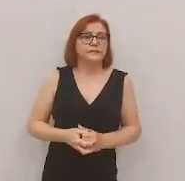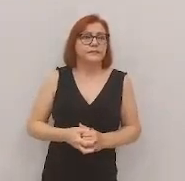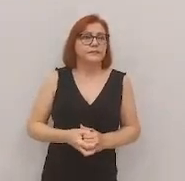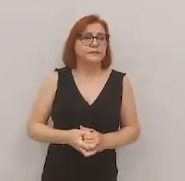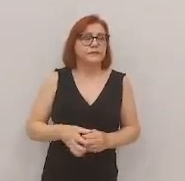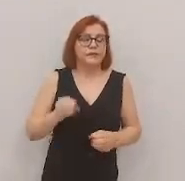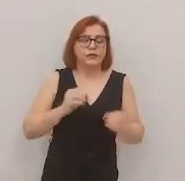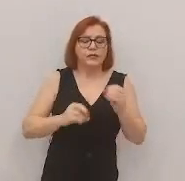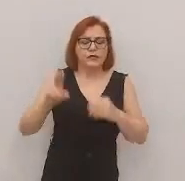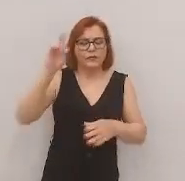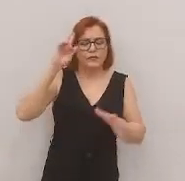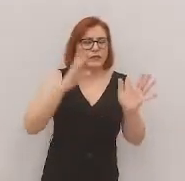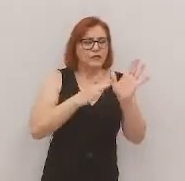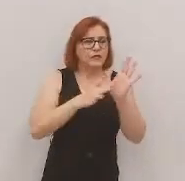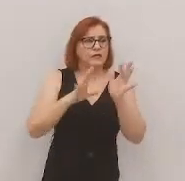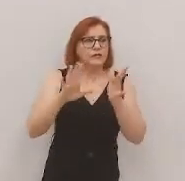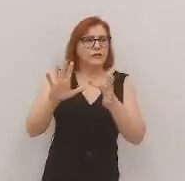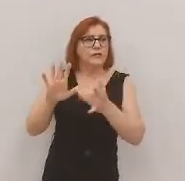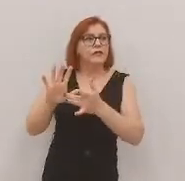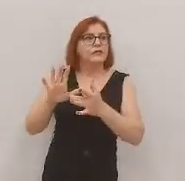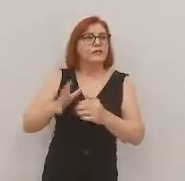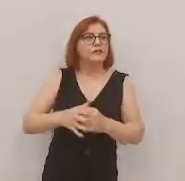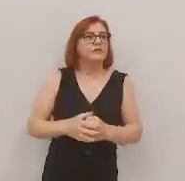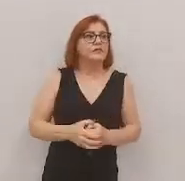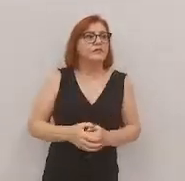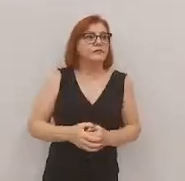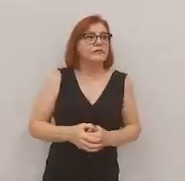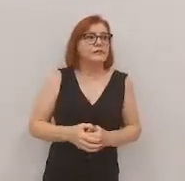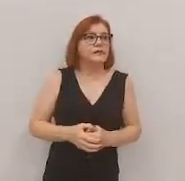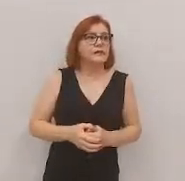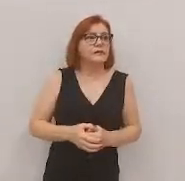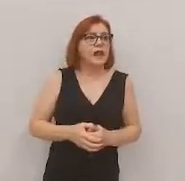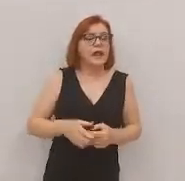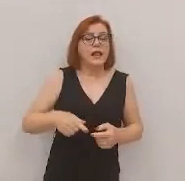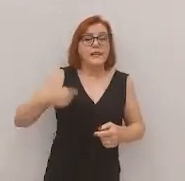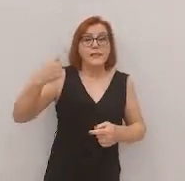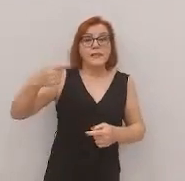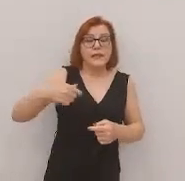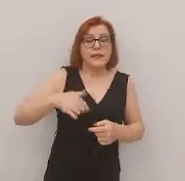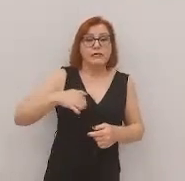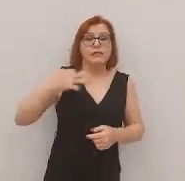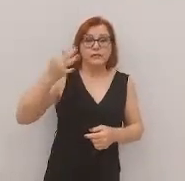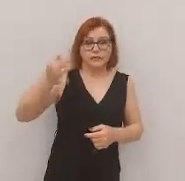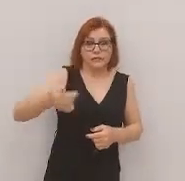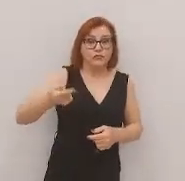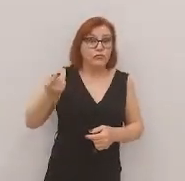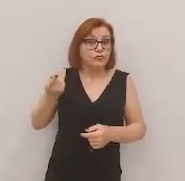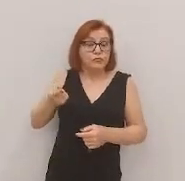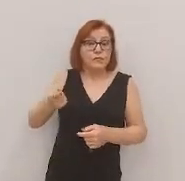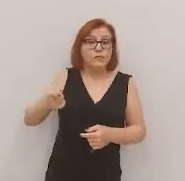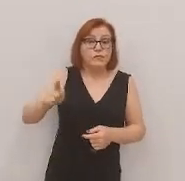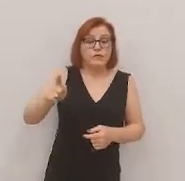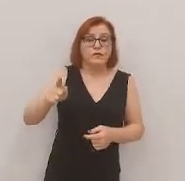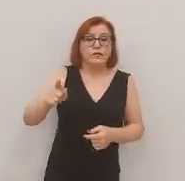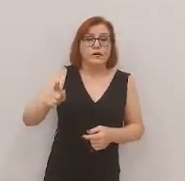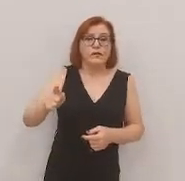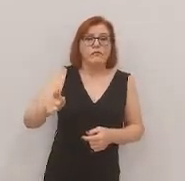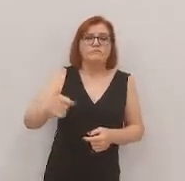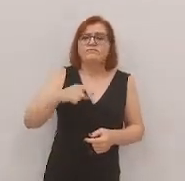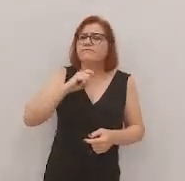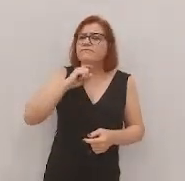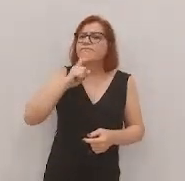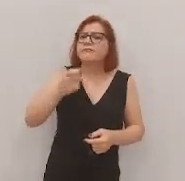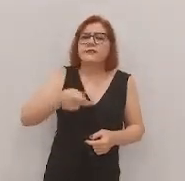Ó Senhor Jesus, depois do milênio, nunca mais ninguém vai falar em Satanás. Ele vai